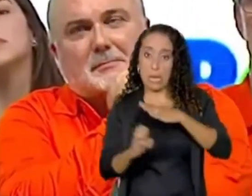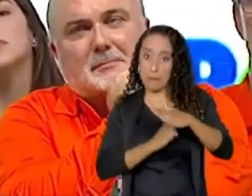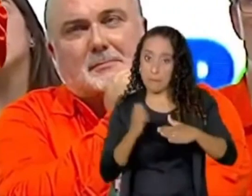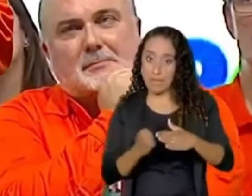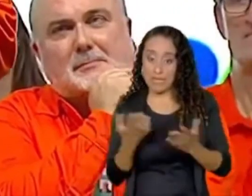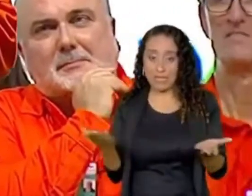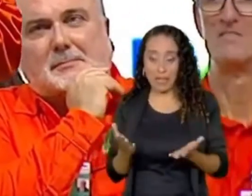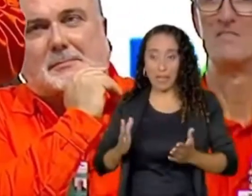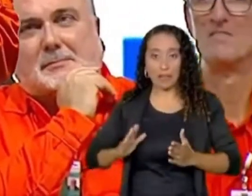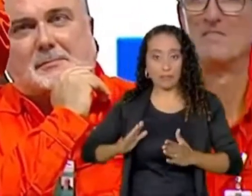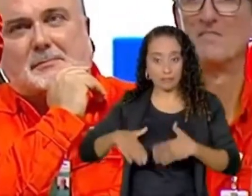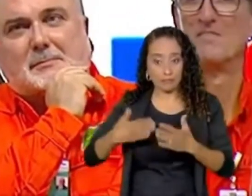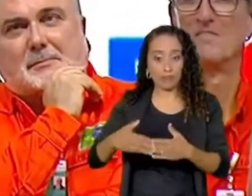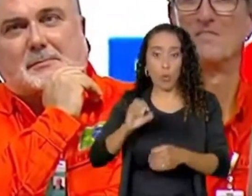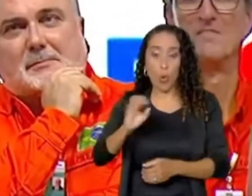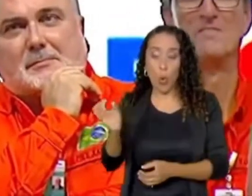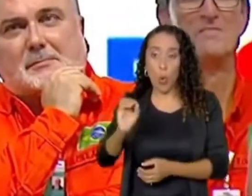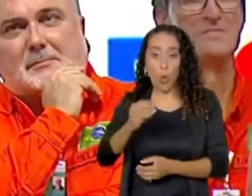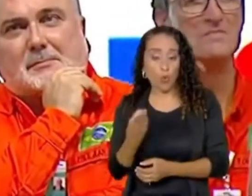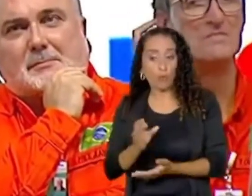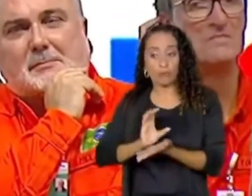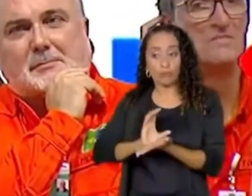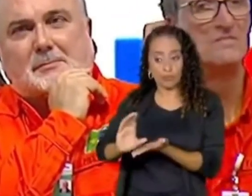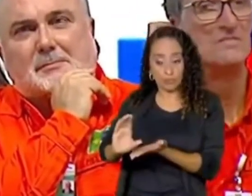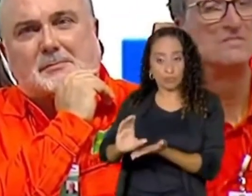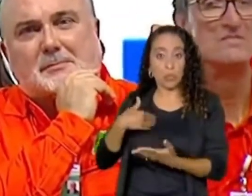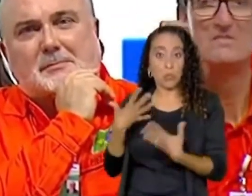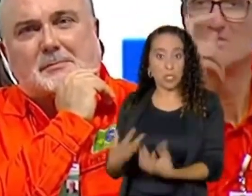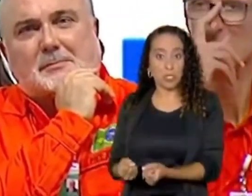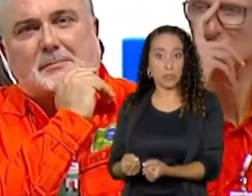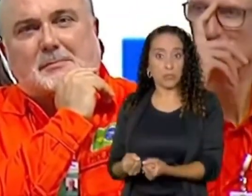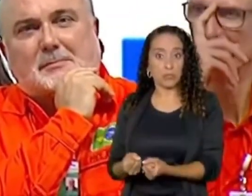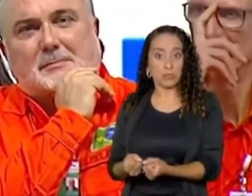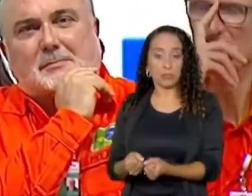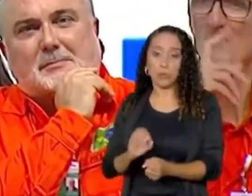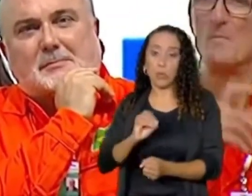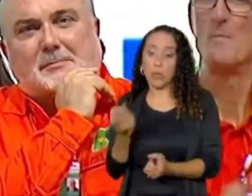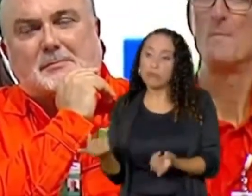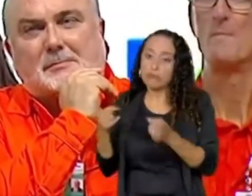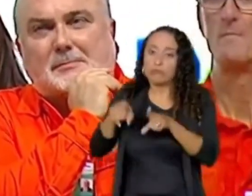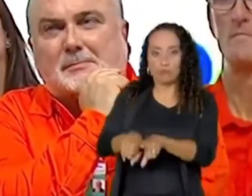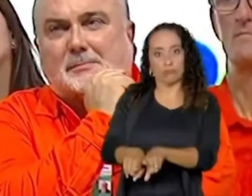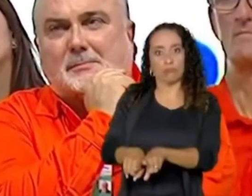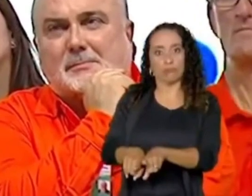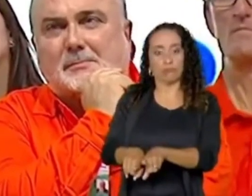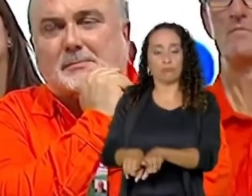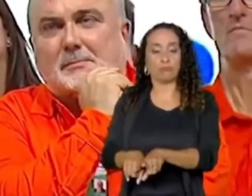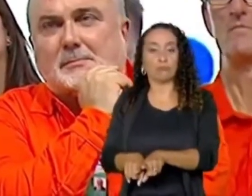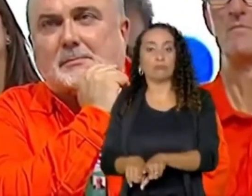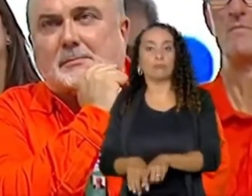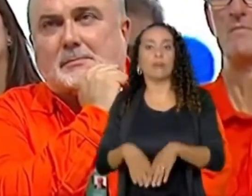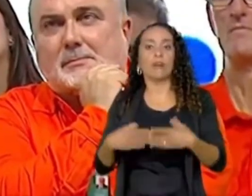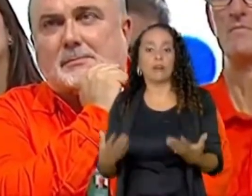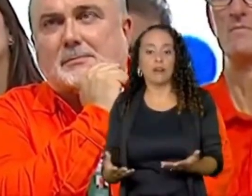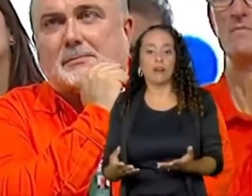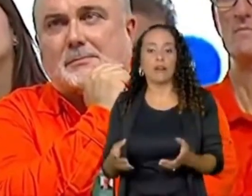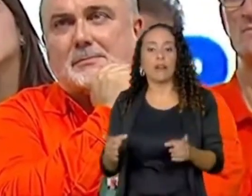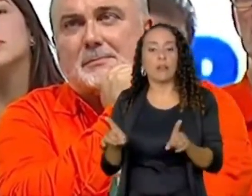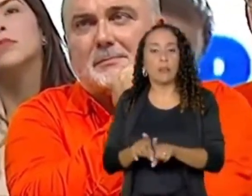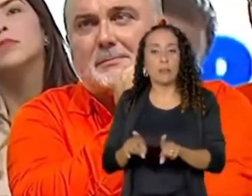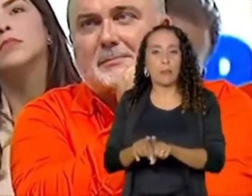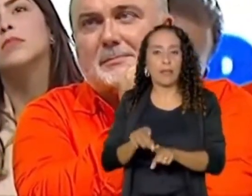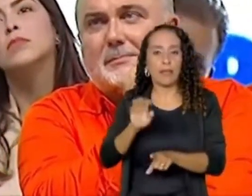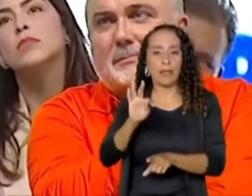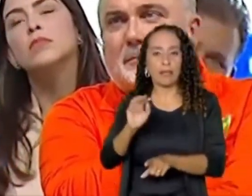funcionar ou financiar, eu aceito, ou quiser fazer parceria. O Tasso Gereissati, na